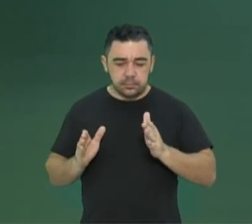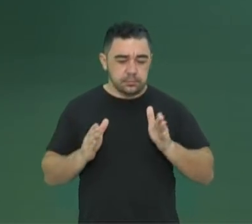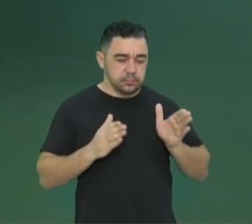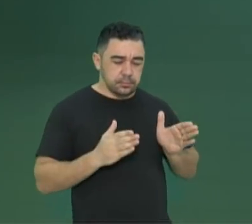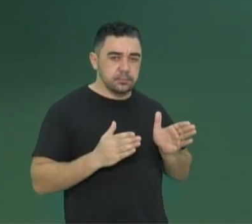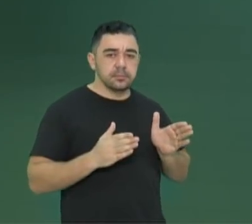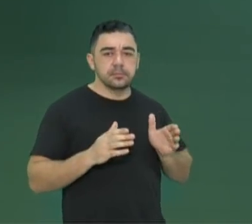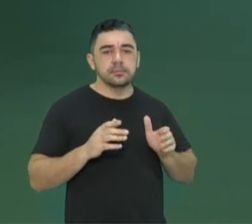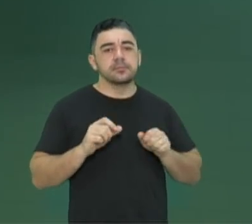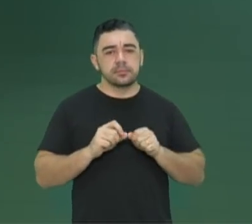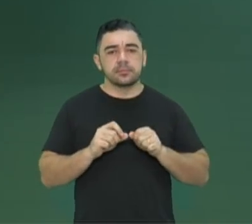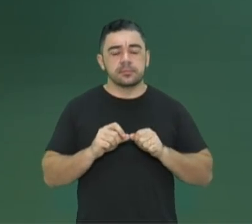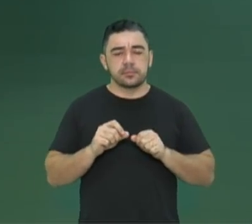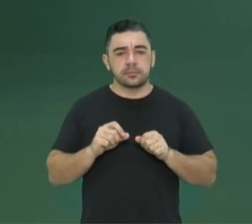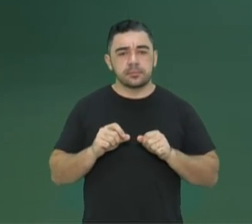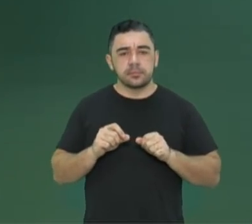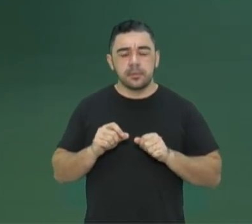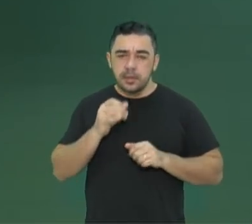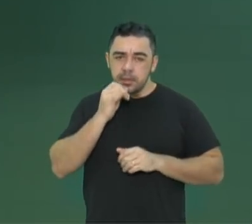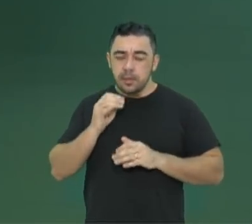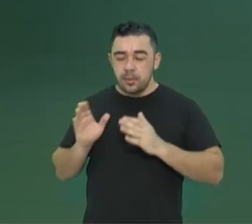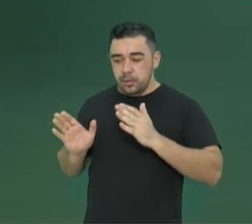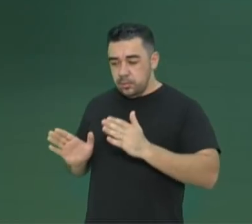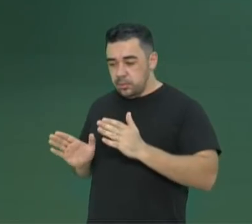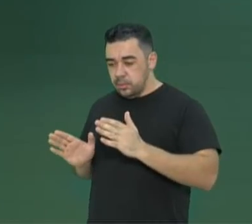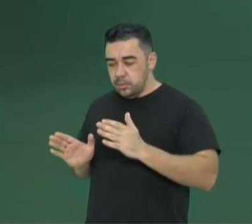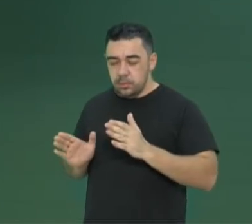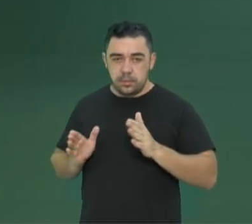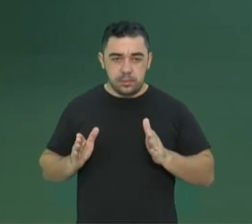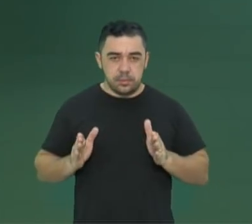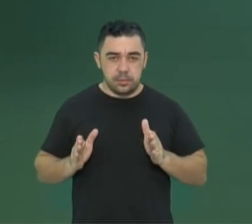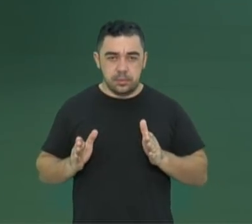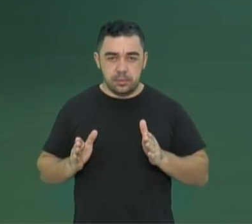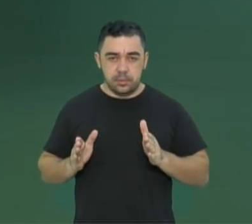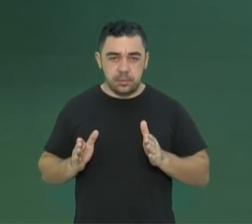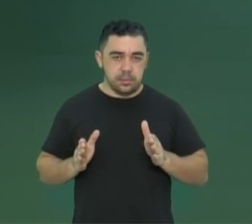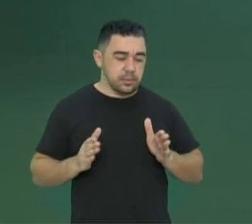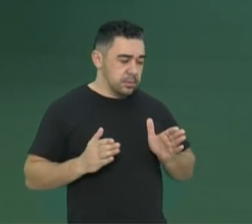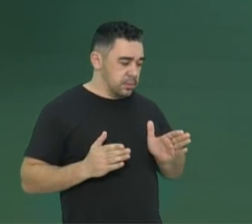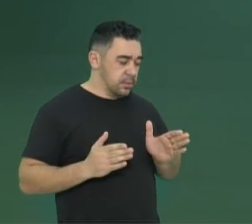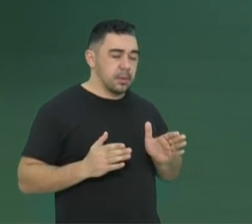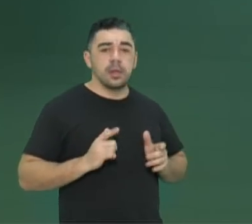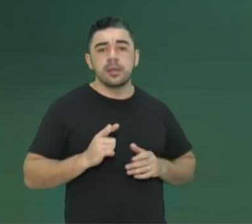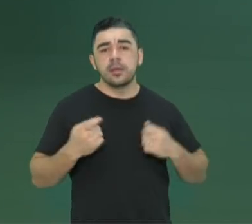lado da direita para o meio, precisa-se várias